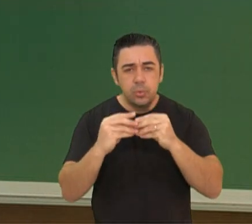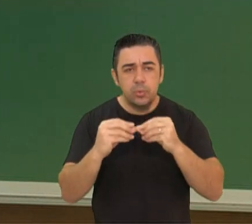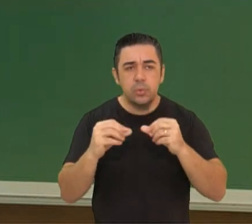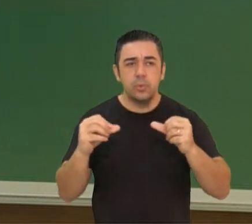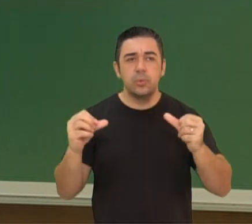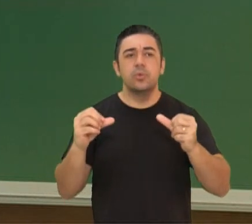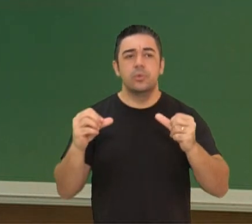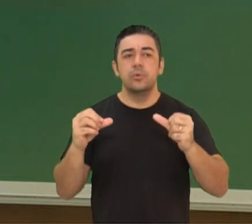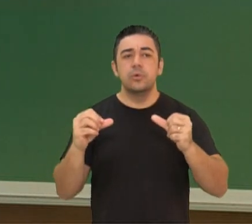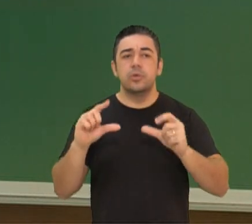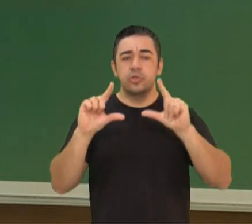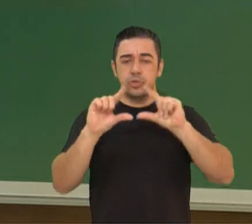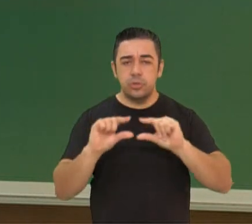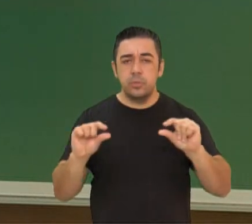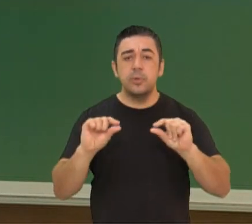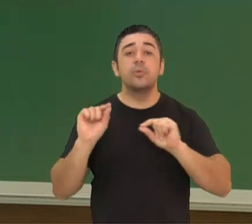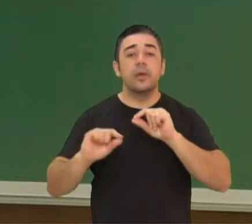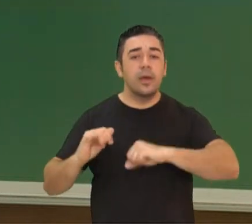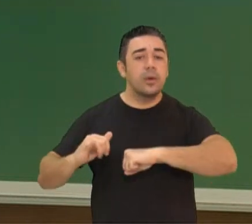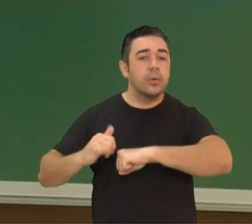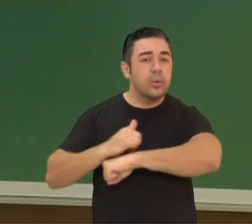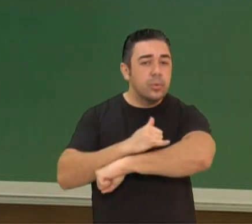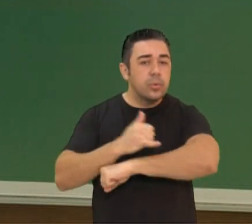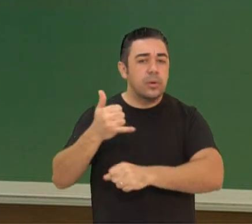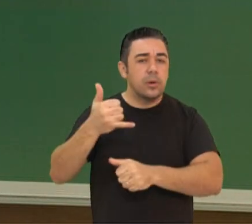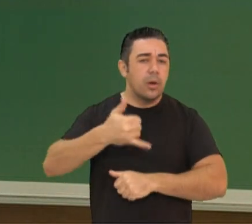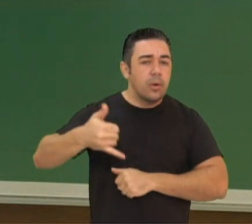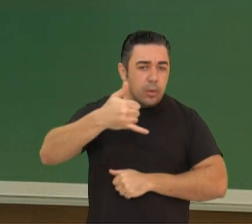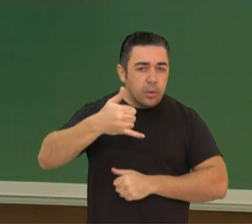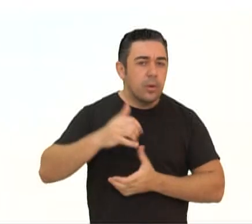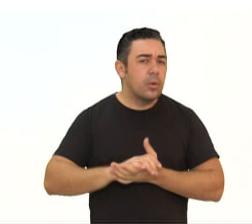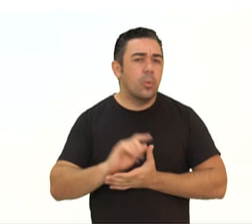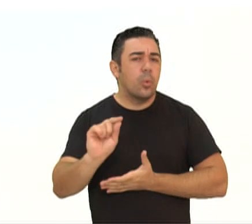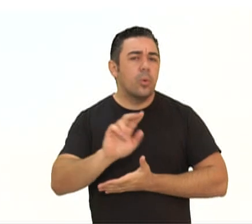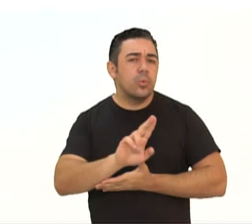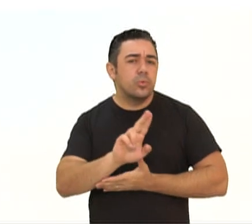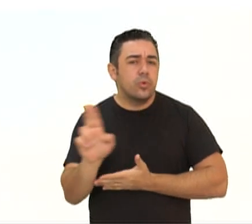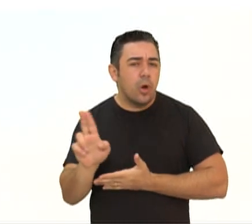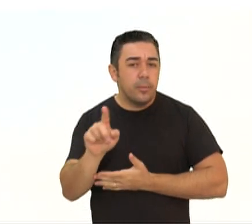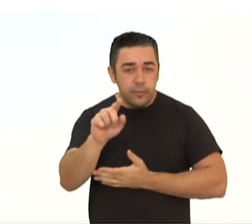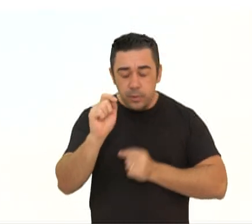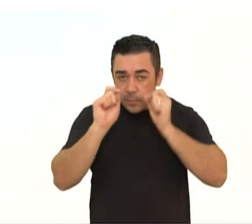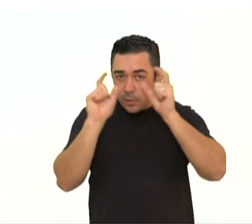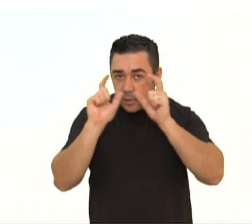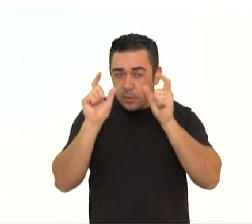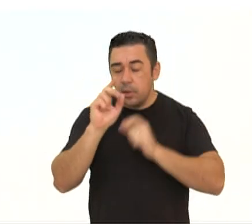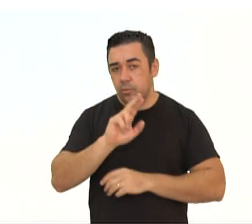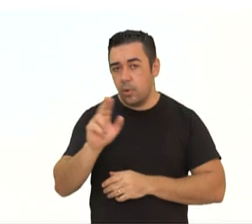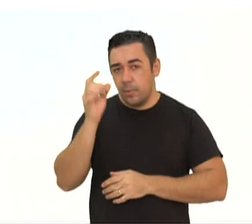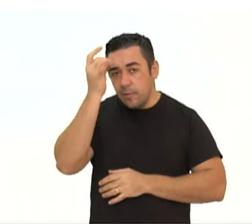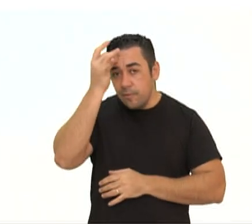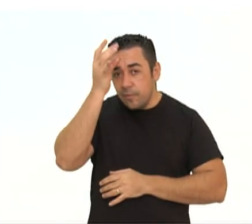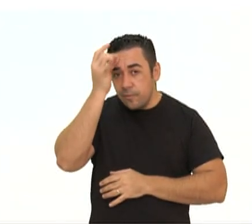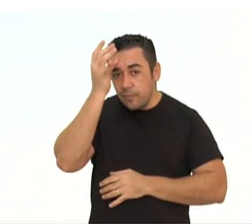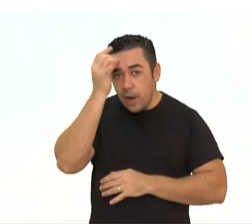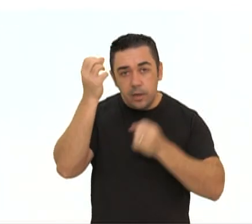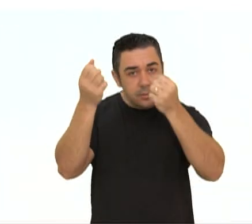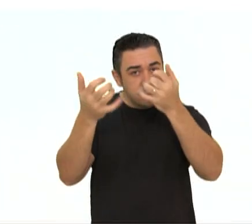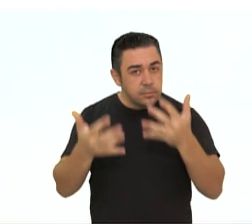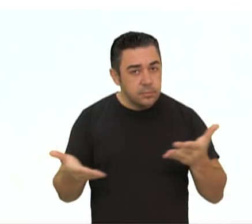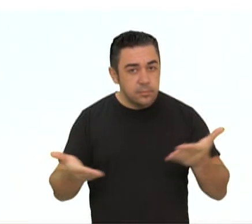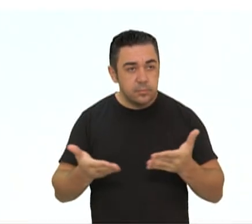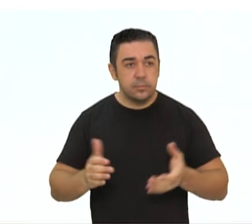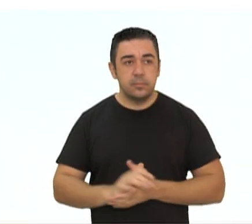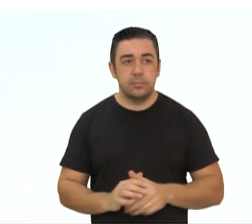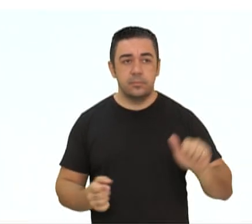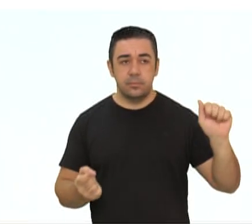soltando, diminuindo as gorduras. Que substância é essa? Se você prestou atenção, tá moleza, porque a gente acabou de falar sobre